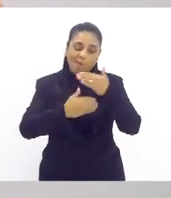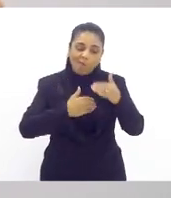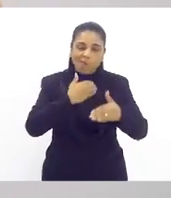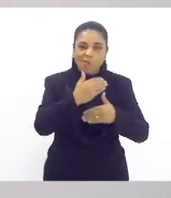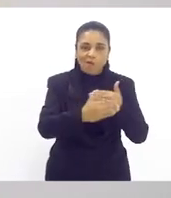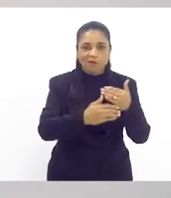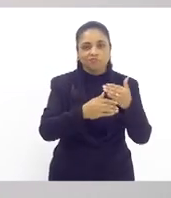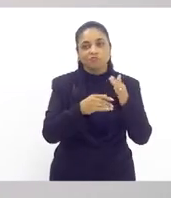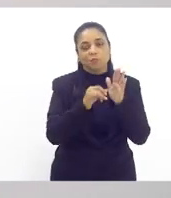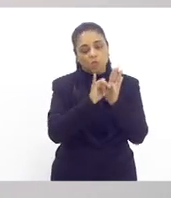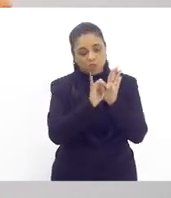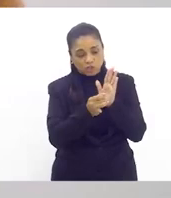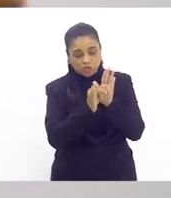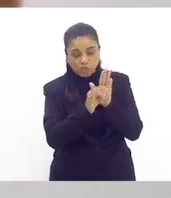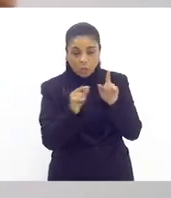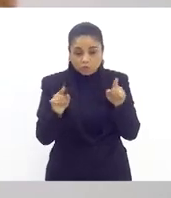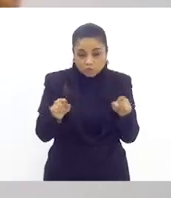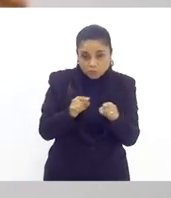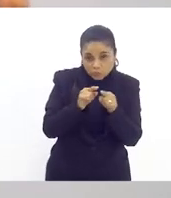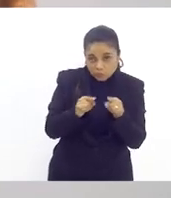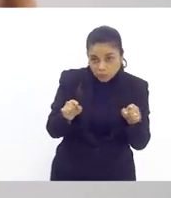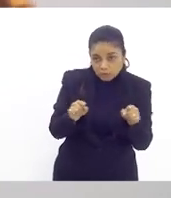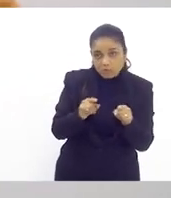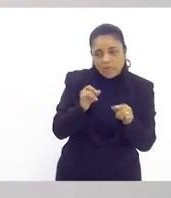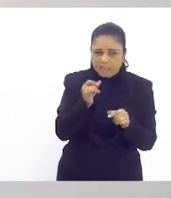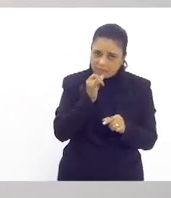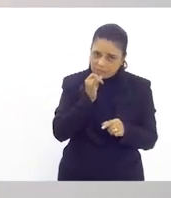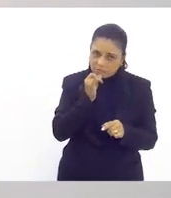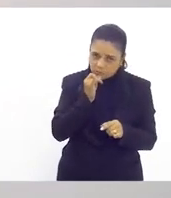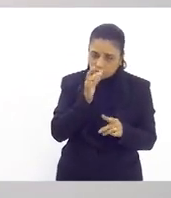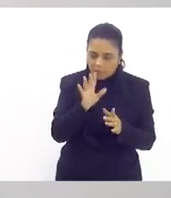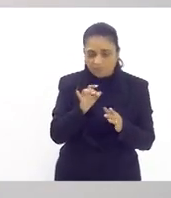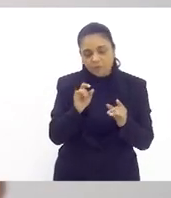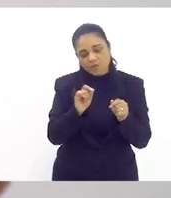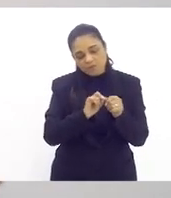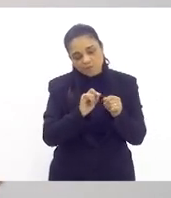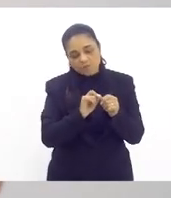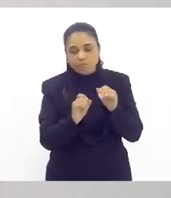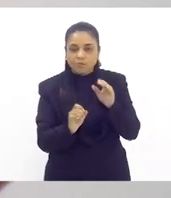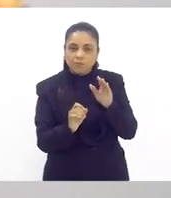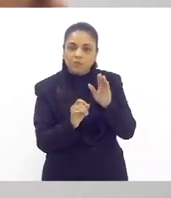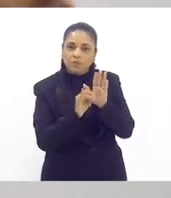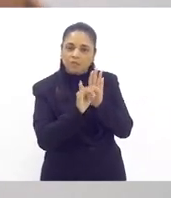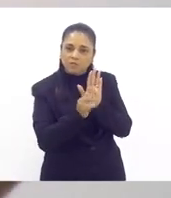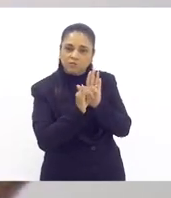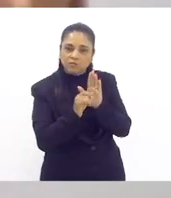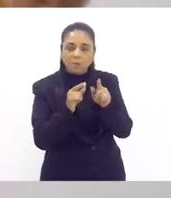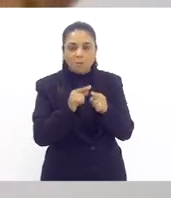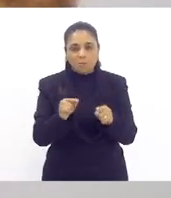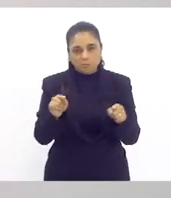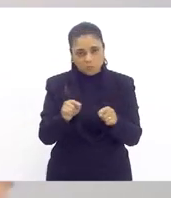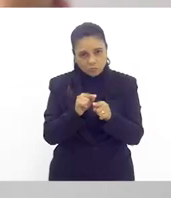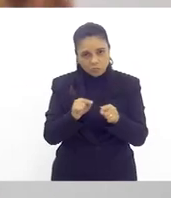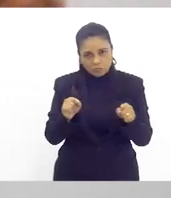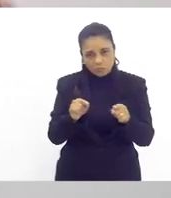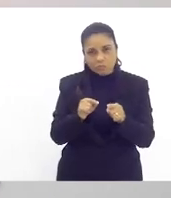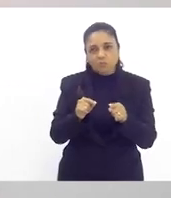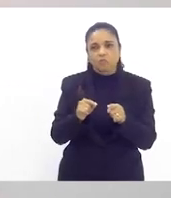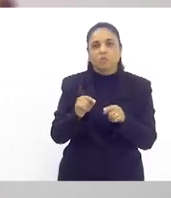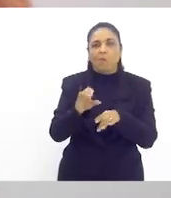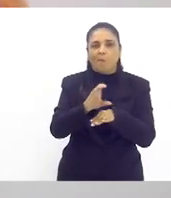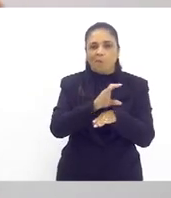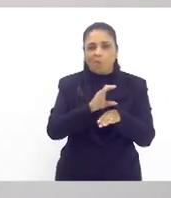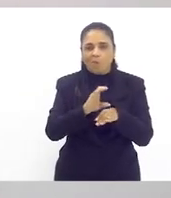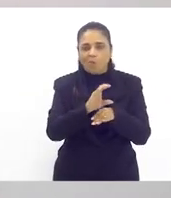fiz o edital de música é um exemplo tá gente fiz um edital de música aqui porque temos aqui a Constituição da